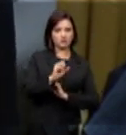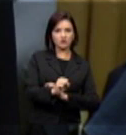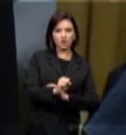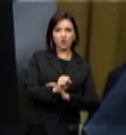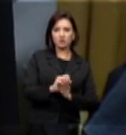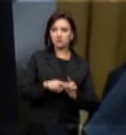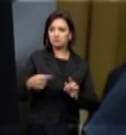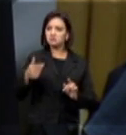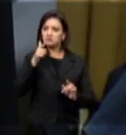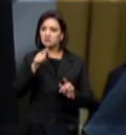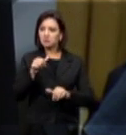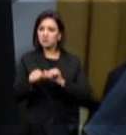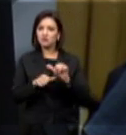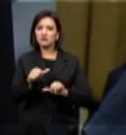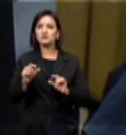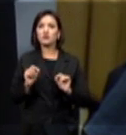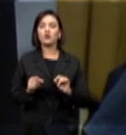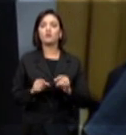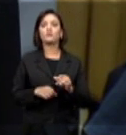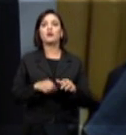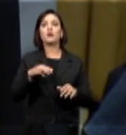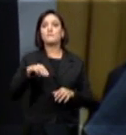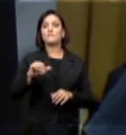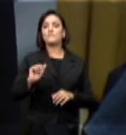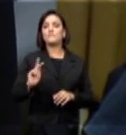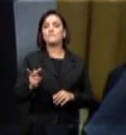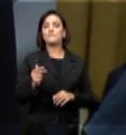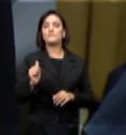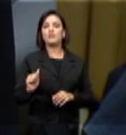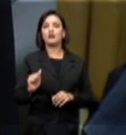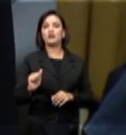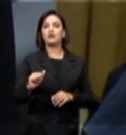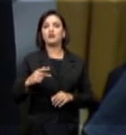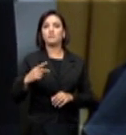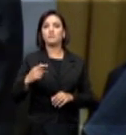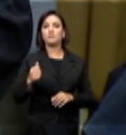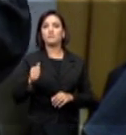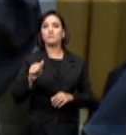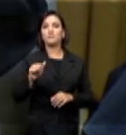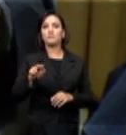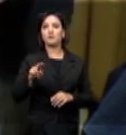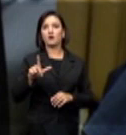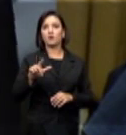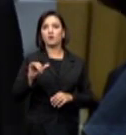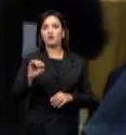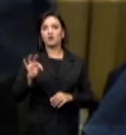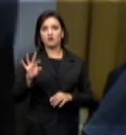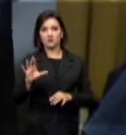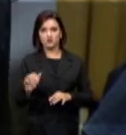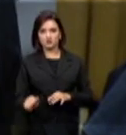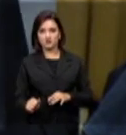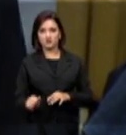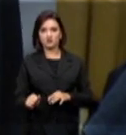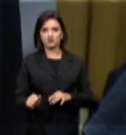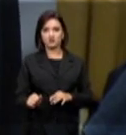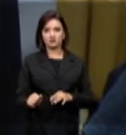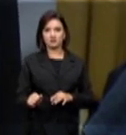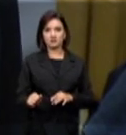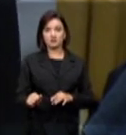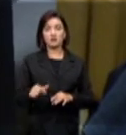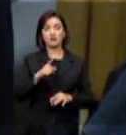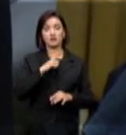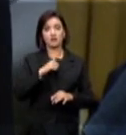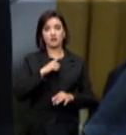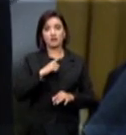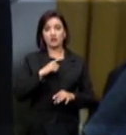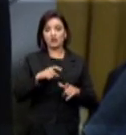a prorrogação da concessão da Malha Paulista, que é a maior rede ferroviária do Estado de São Paulo, que liga o Estado e o país ao Porto de